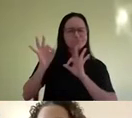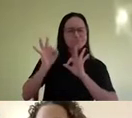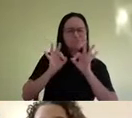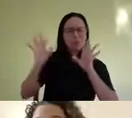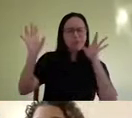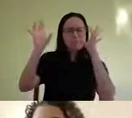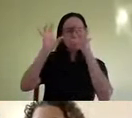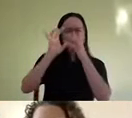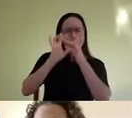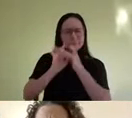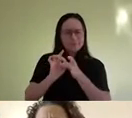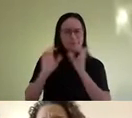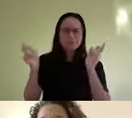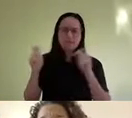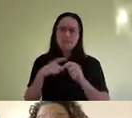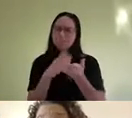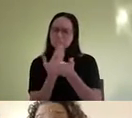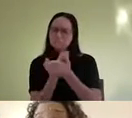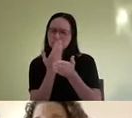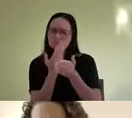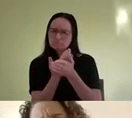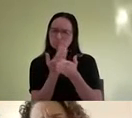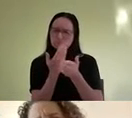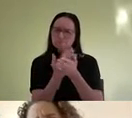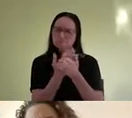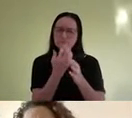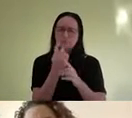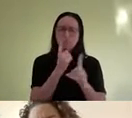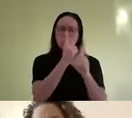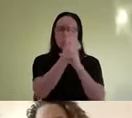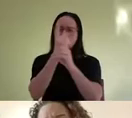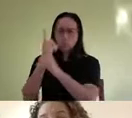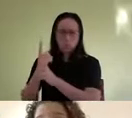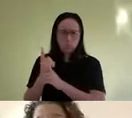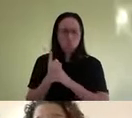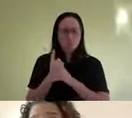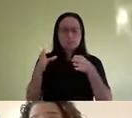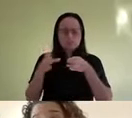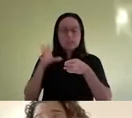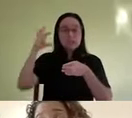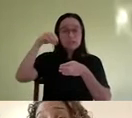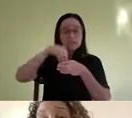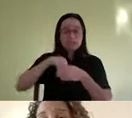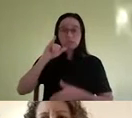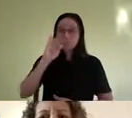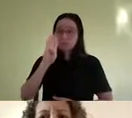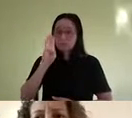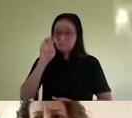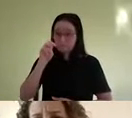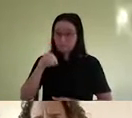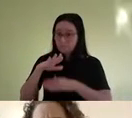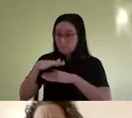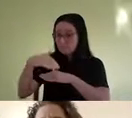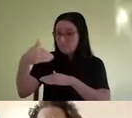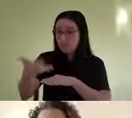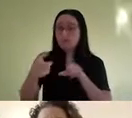comecei nesse estudo, comecei a participar de encontros, tanto dentro da IBM como fora da IBM, mas ainda muito mais fora da